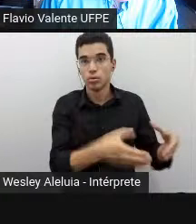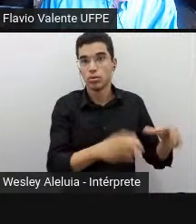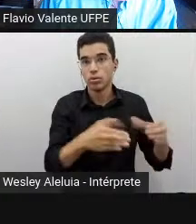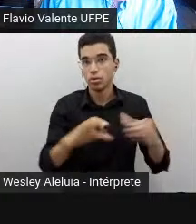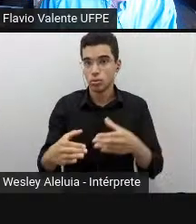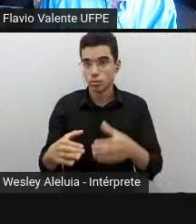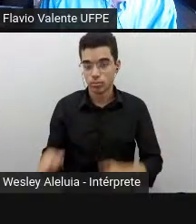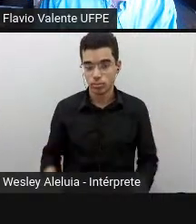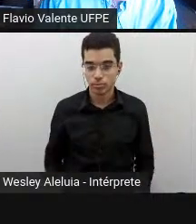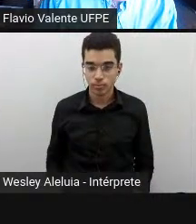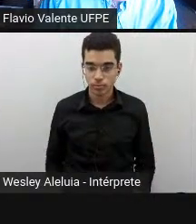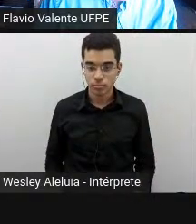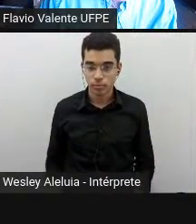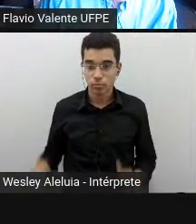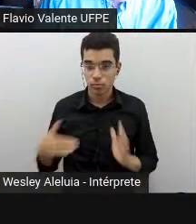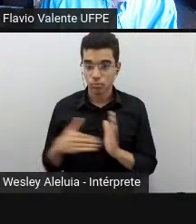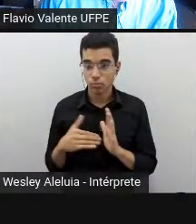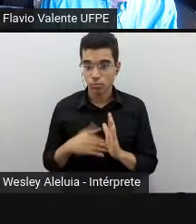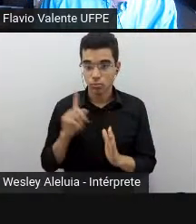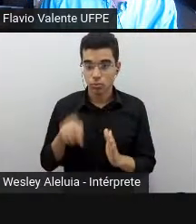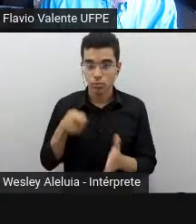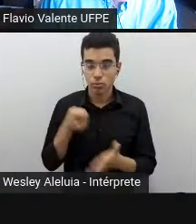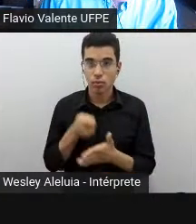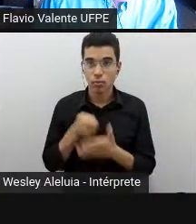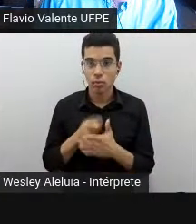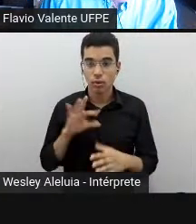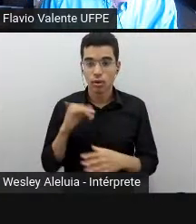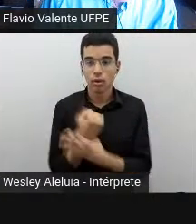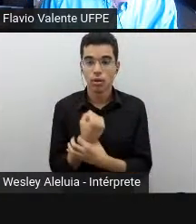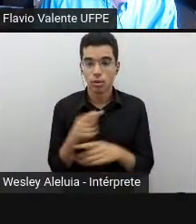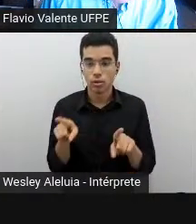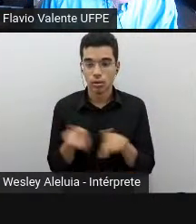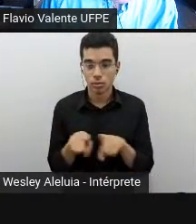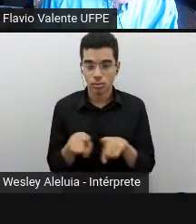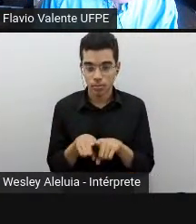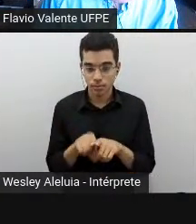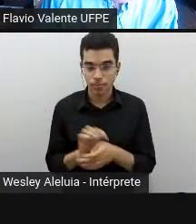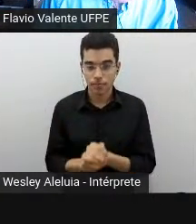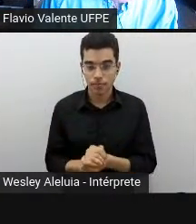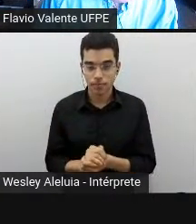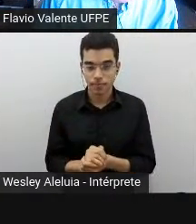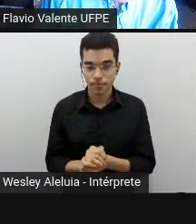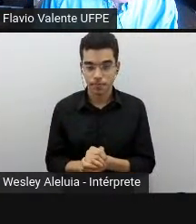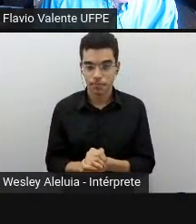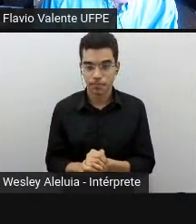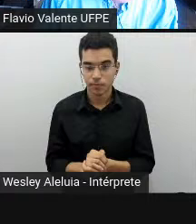E aí, por fim, vem a obrigação de garantir, que também pode ser chamada de obrigação